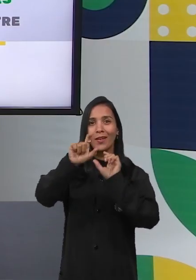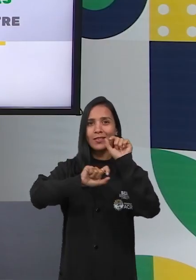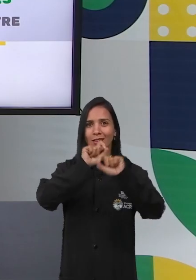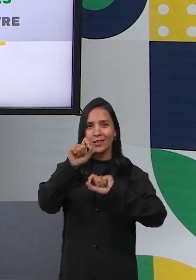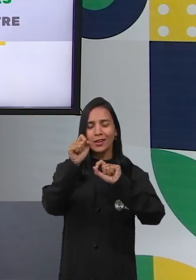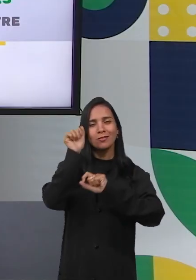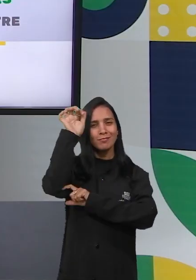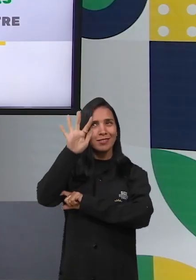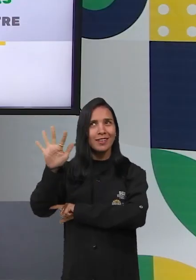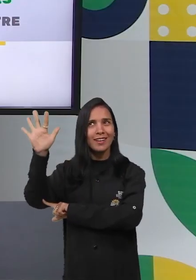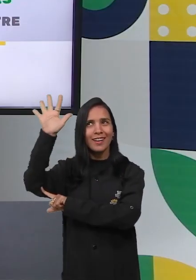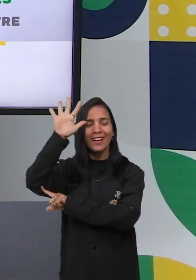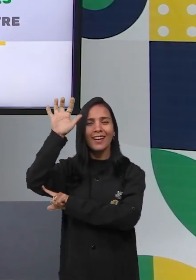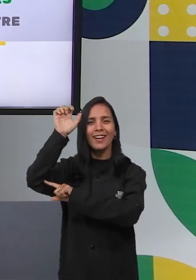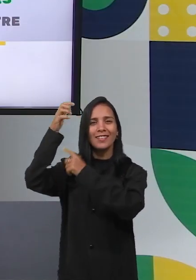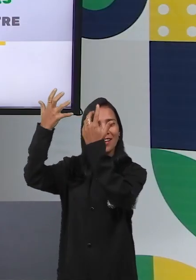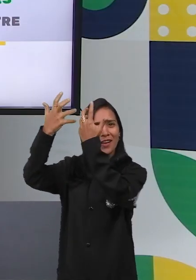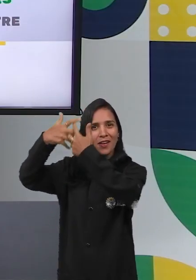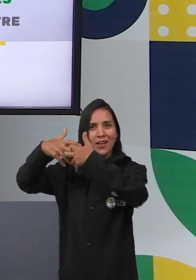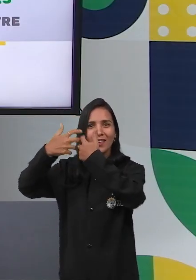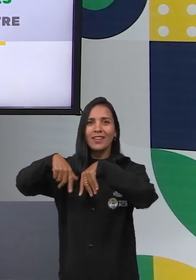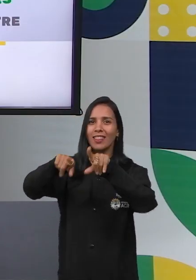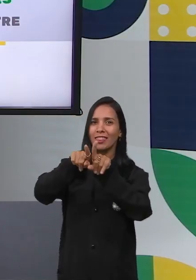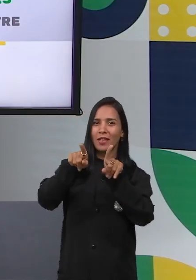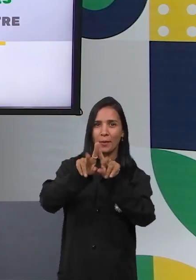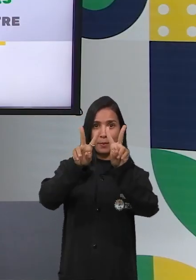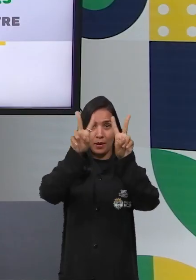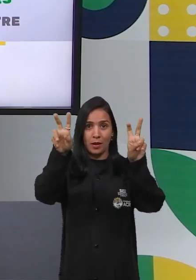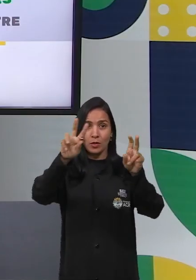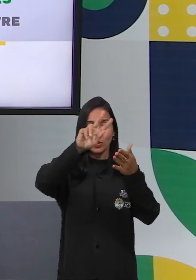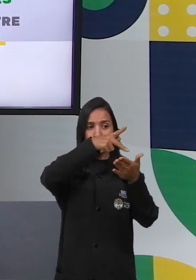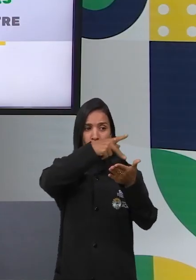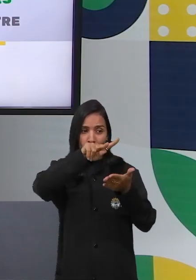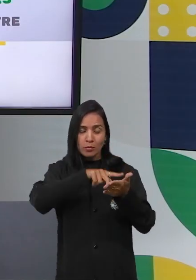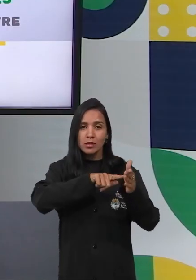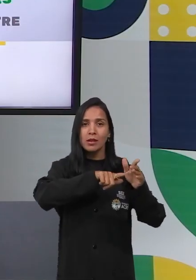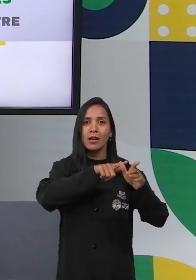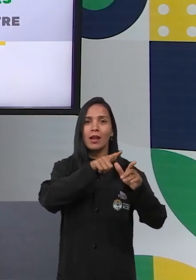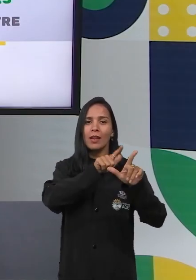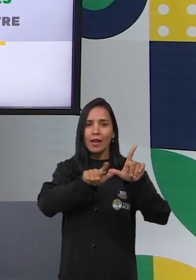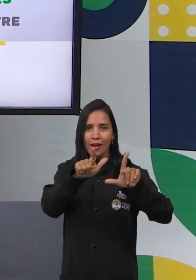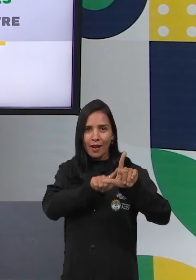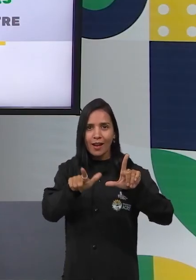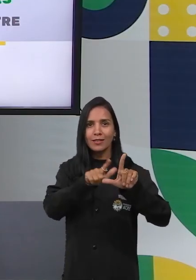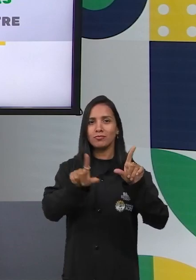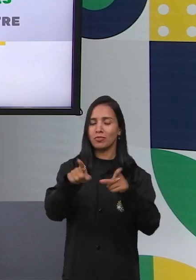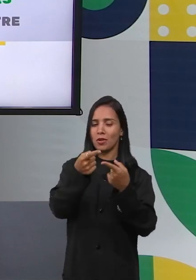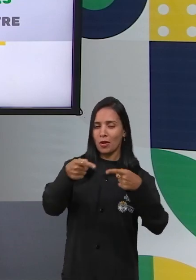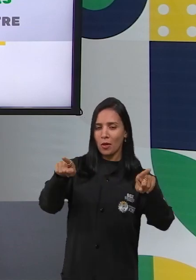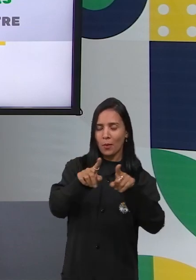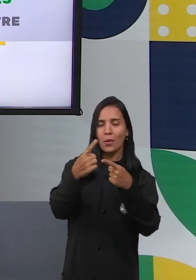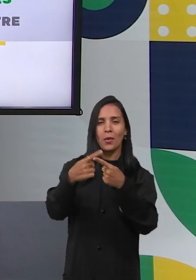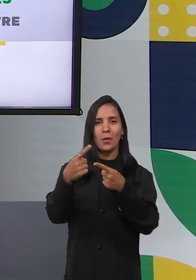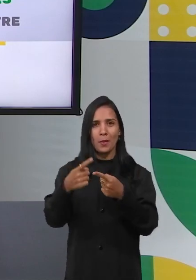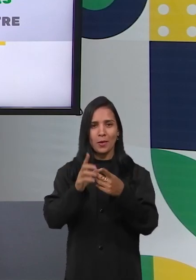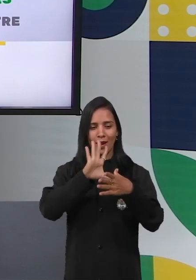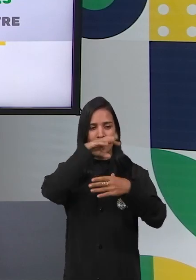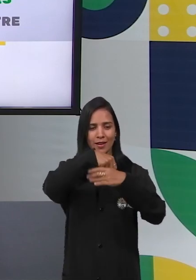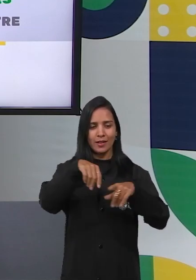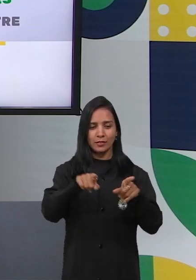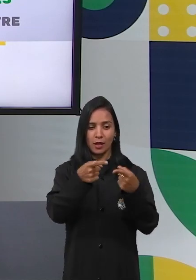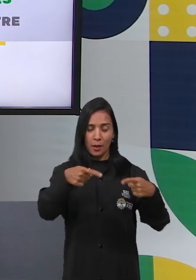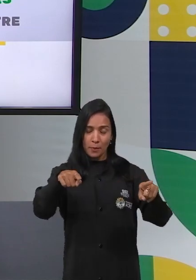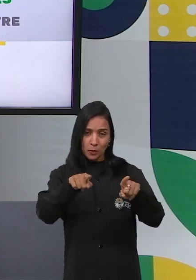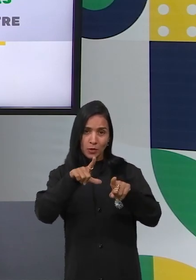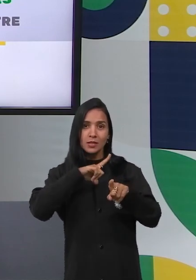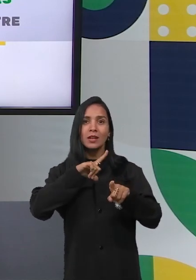de músicas, que as canções brasileiras, elas contam muito a história de momentos importantes do nosso país, relacionados